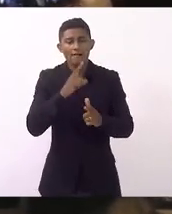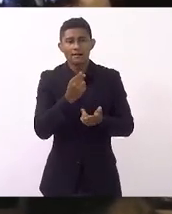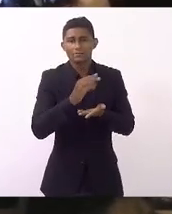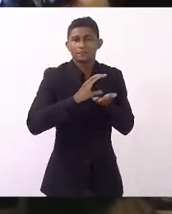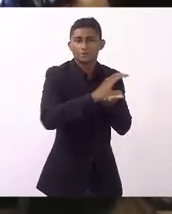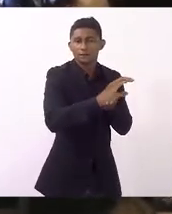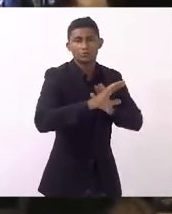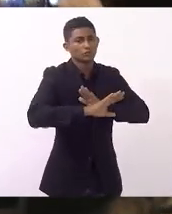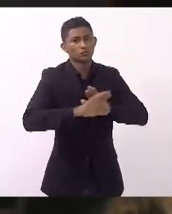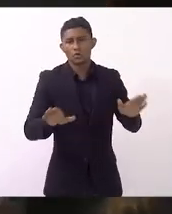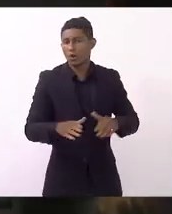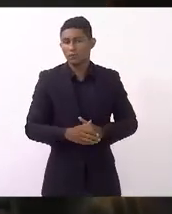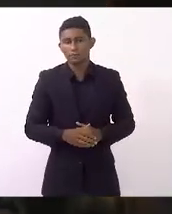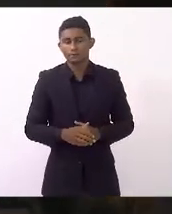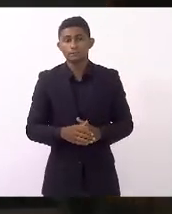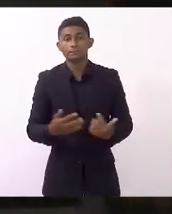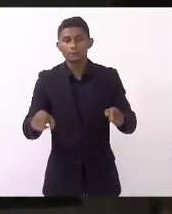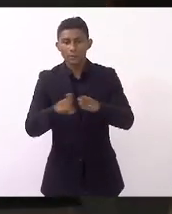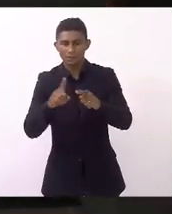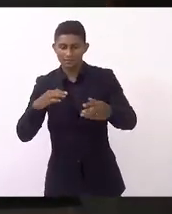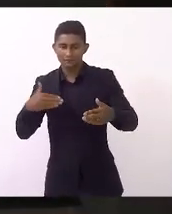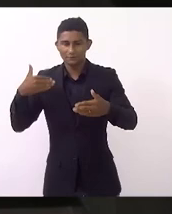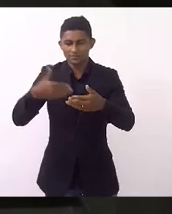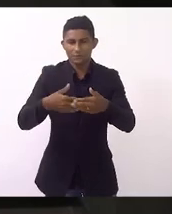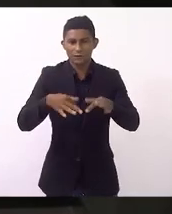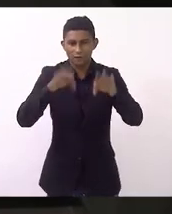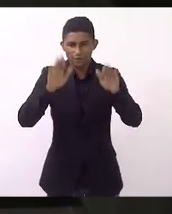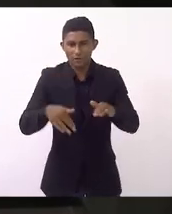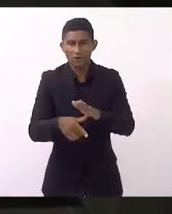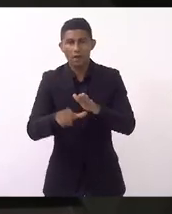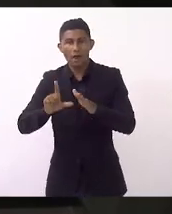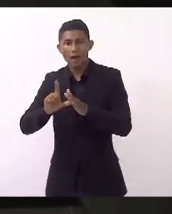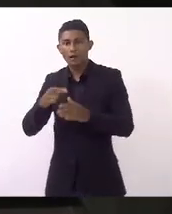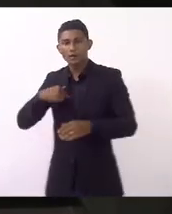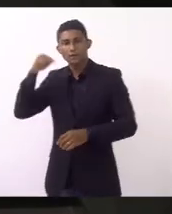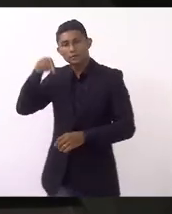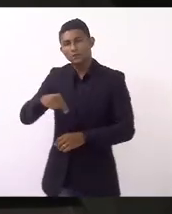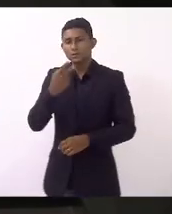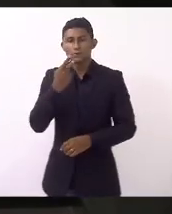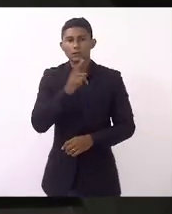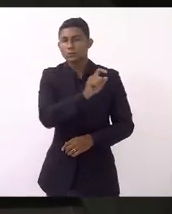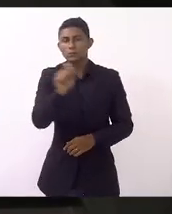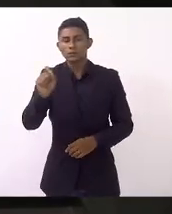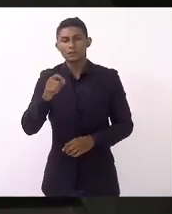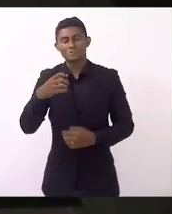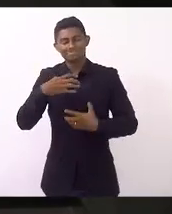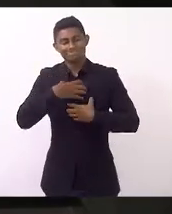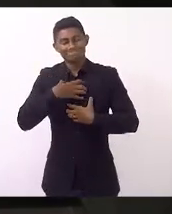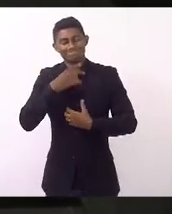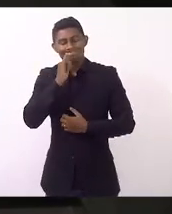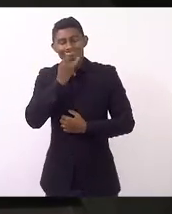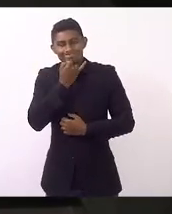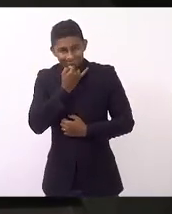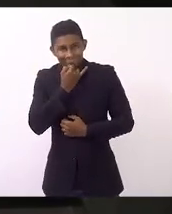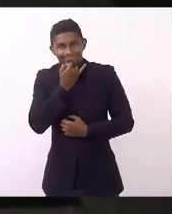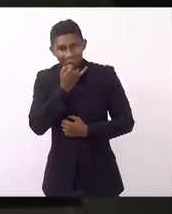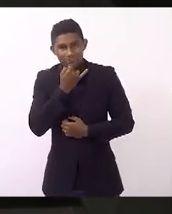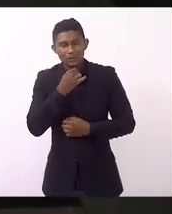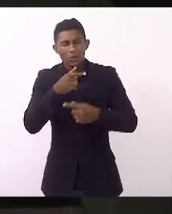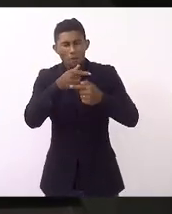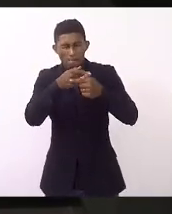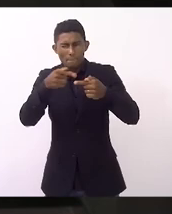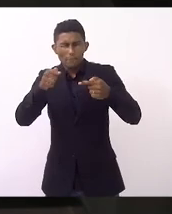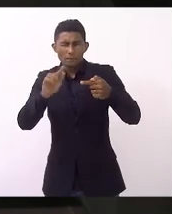queria também, tia Ju, antes de concluir, fazer aqui um registro pesaroso. Nós perdemos, há cerca de uma